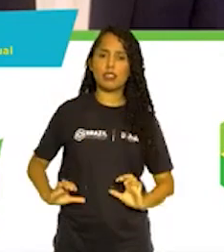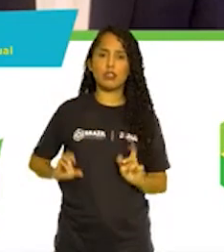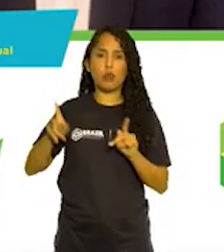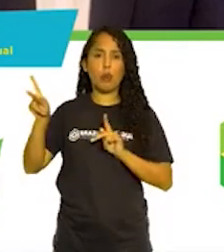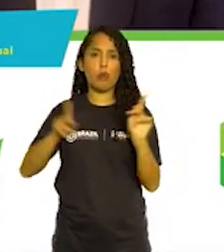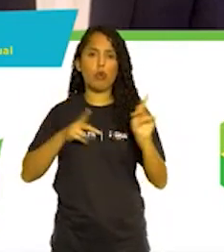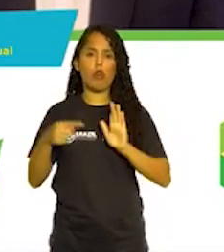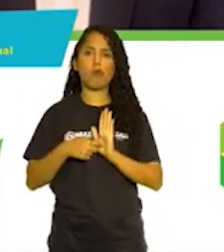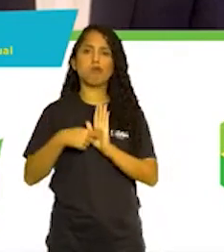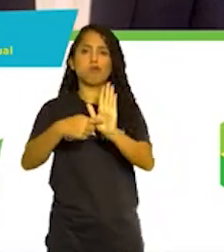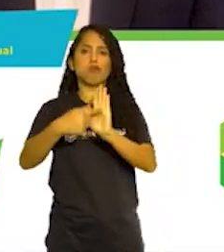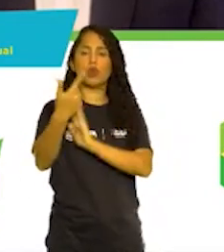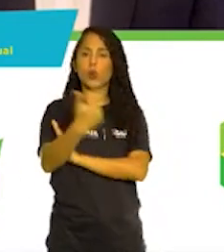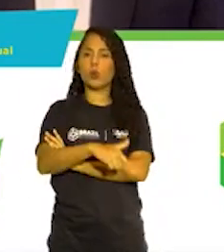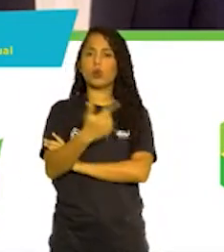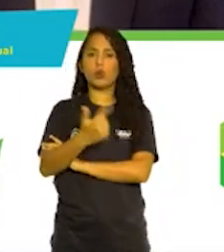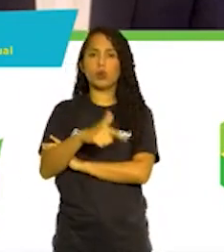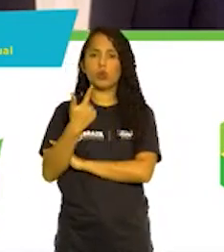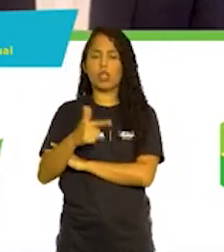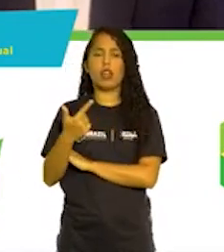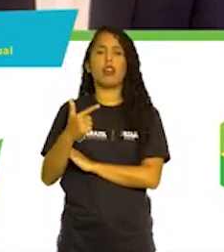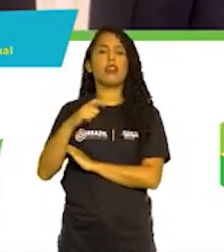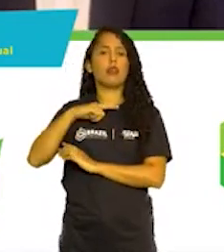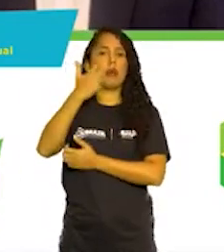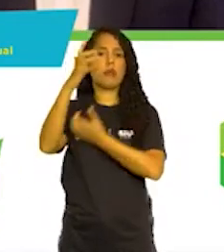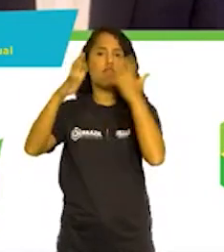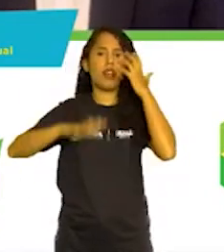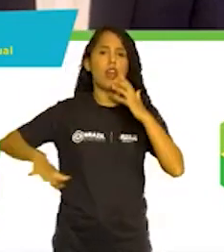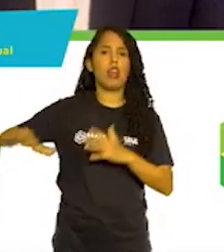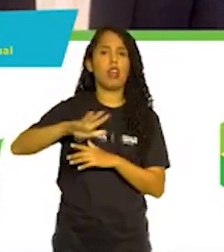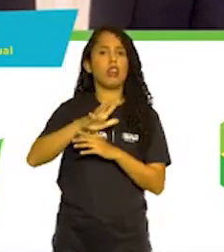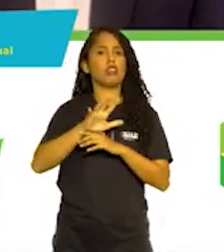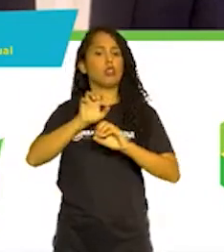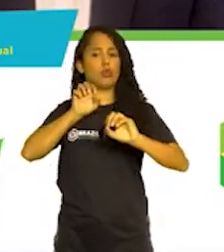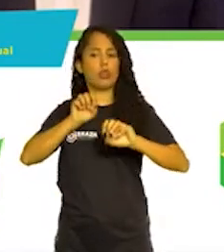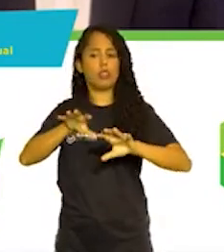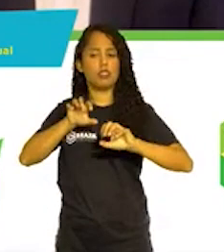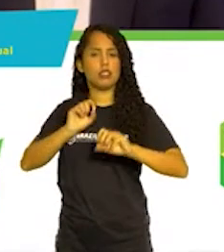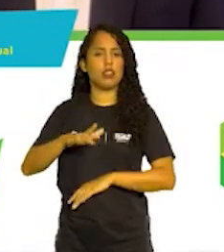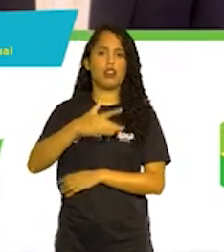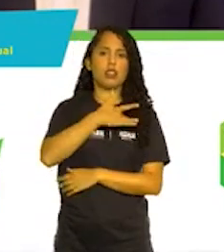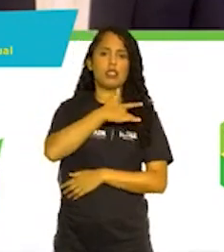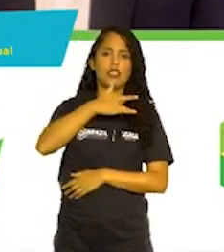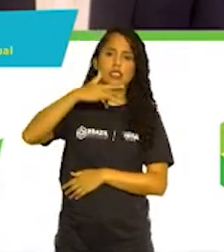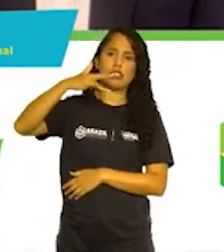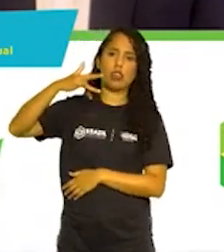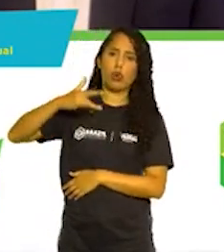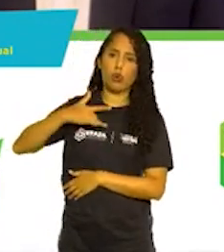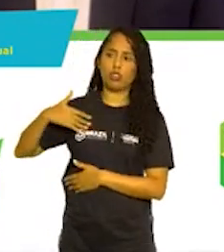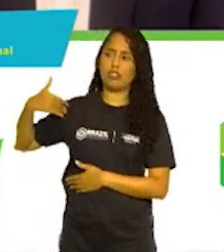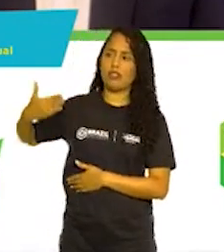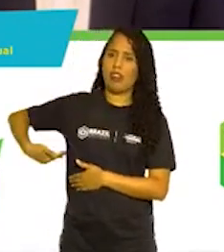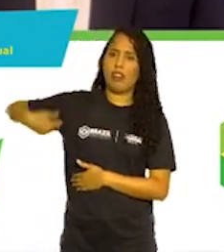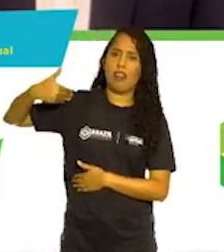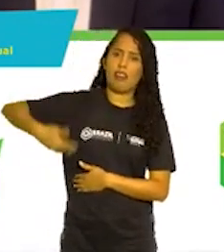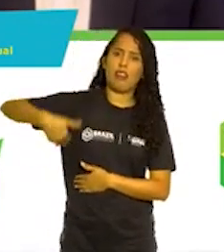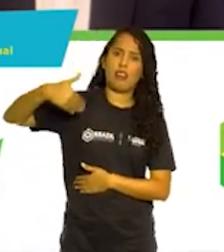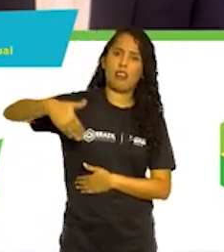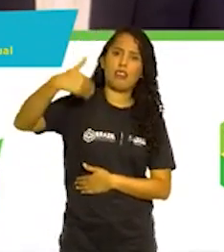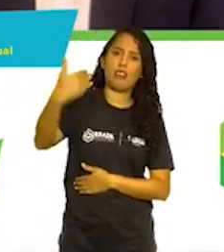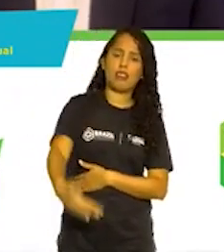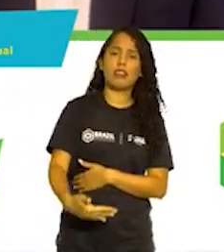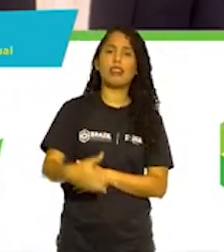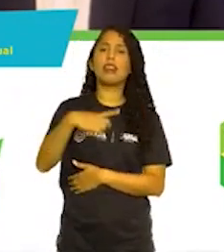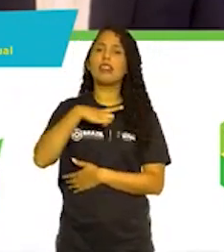no meio ambiente, aconteceu na educação, aconteceu na saúde, vem acontecendo, né,